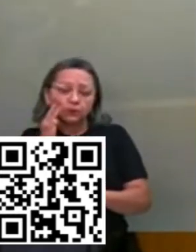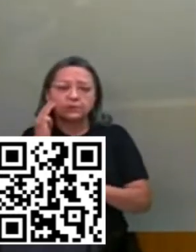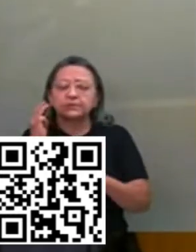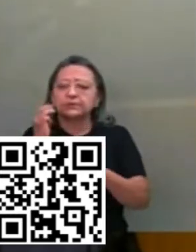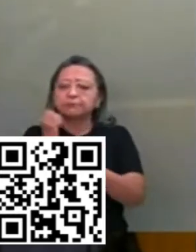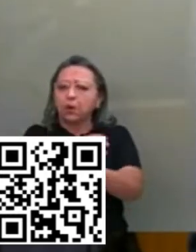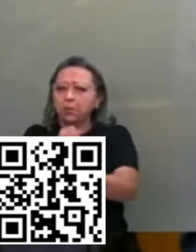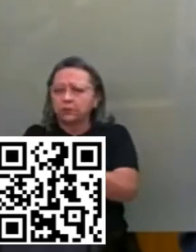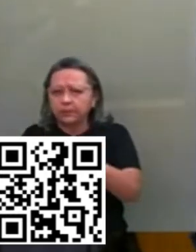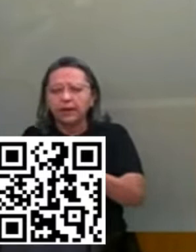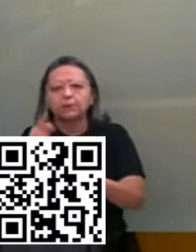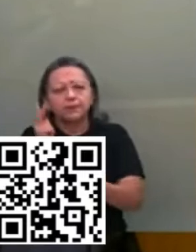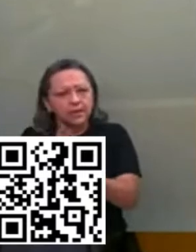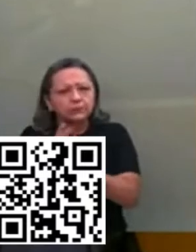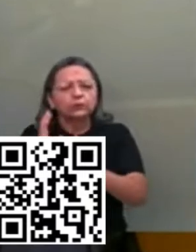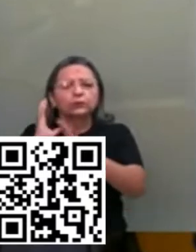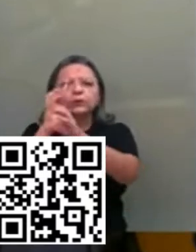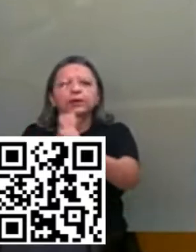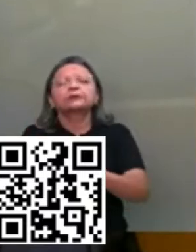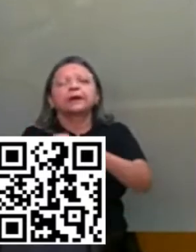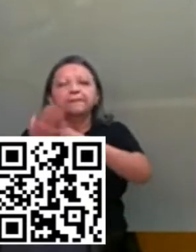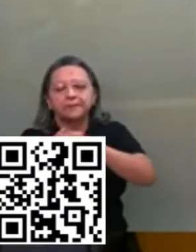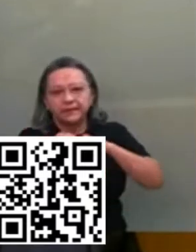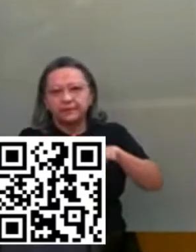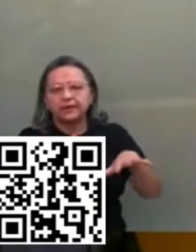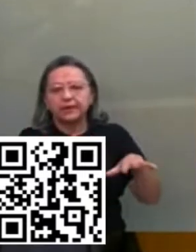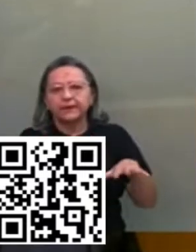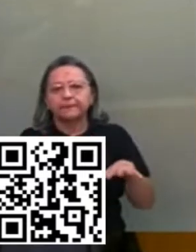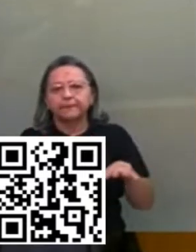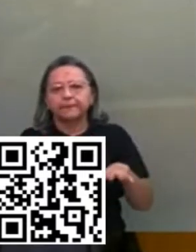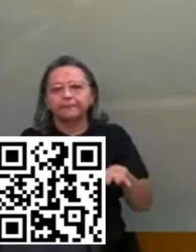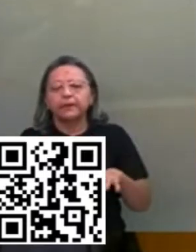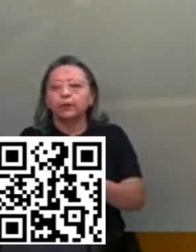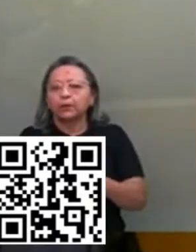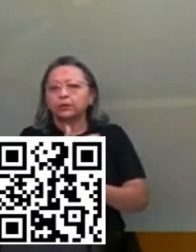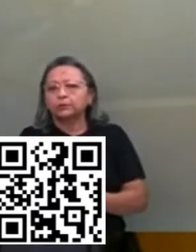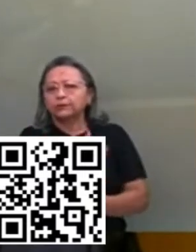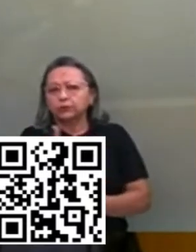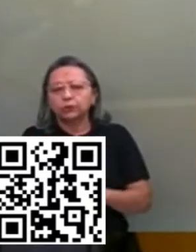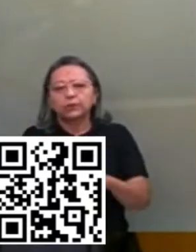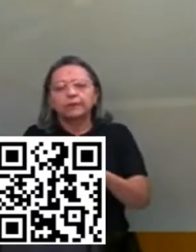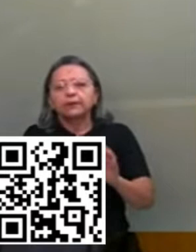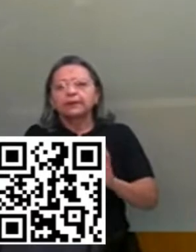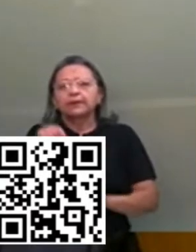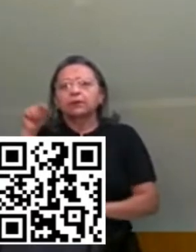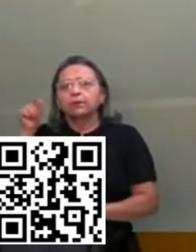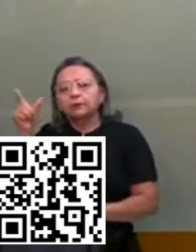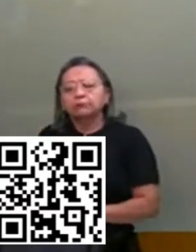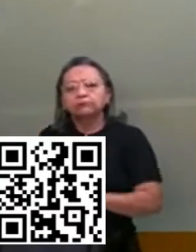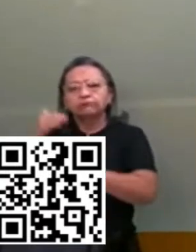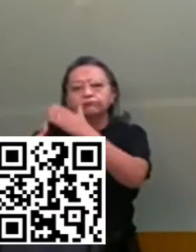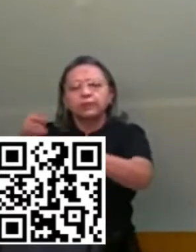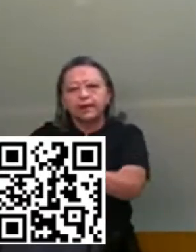trabalho, mesmo durante a pandemia. O ano de 21 também se destacou pelo crescimento